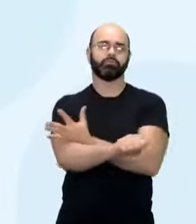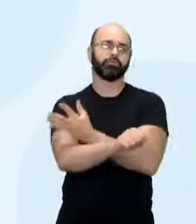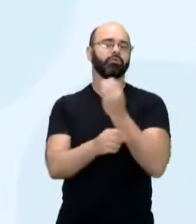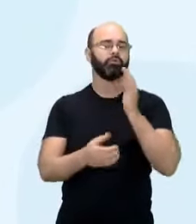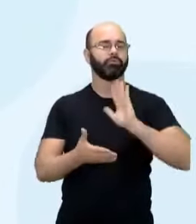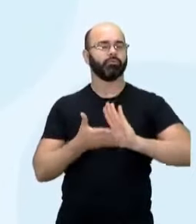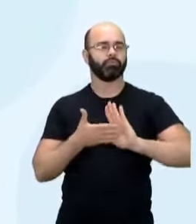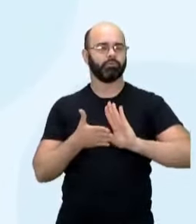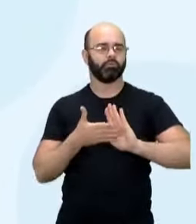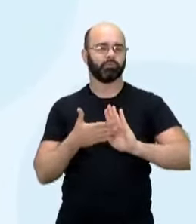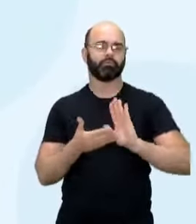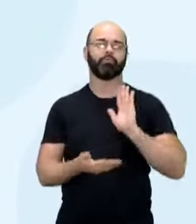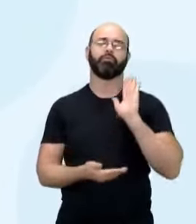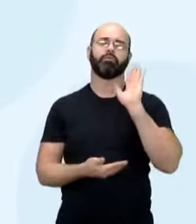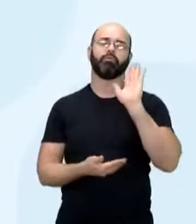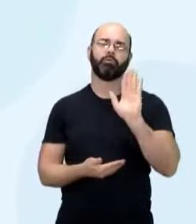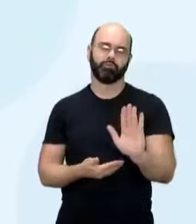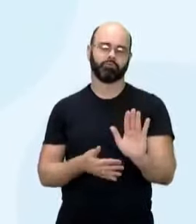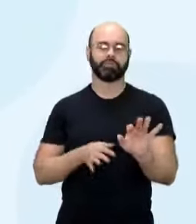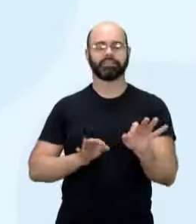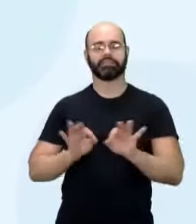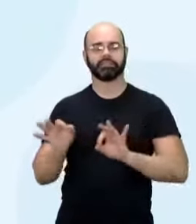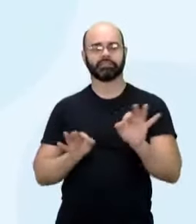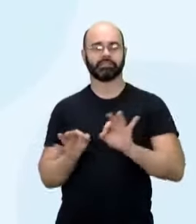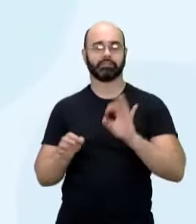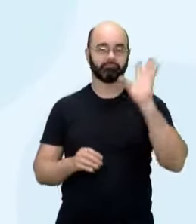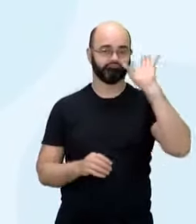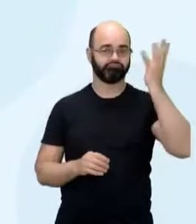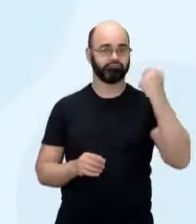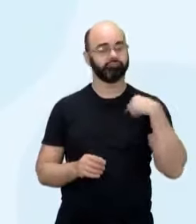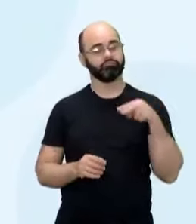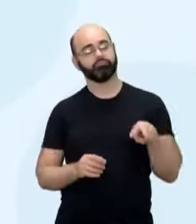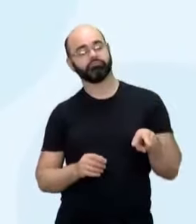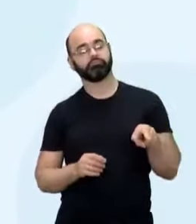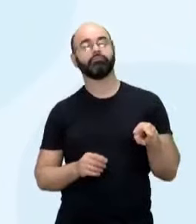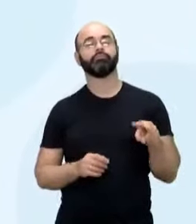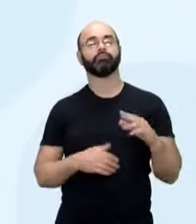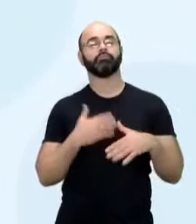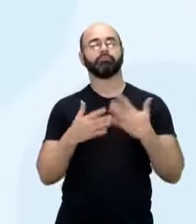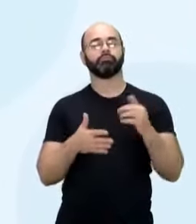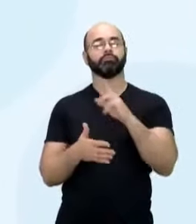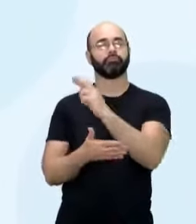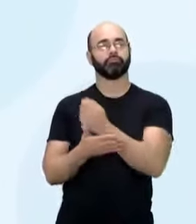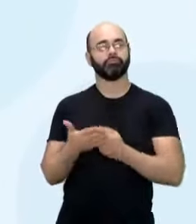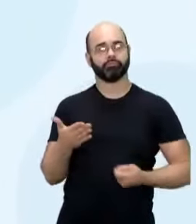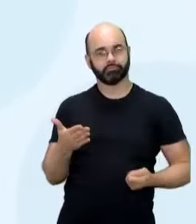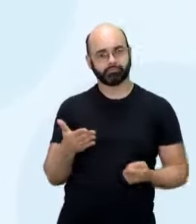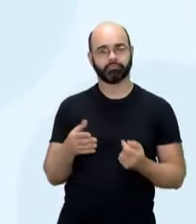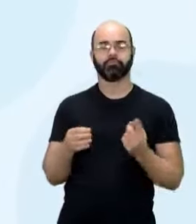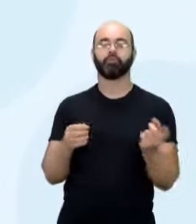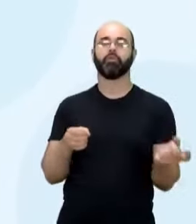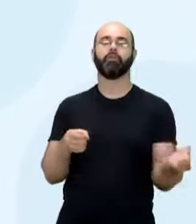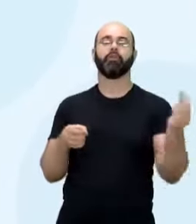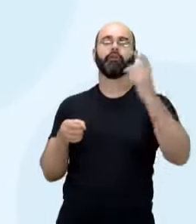nosso planejamento, olhando para os resultados, fazendo a leitura dos relatórios, fazendo as devolutivas com os estudantes, para que